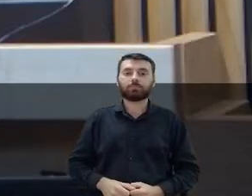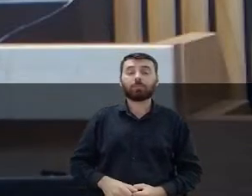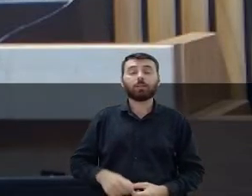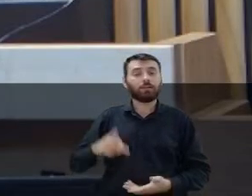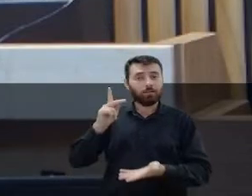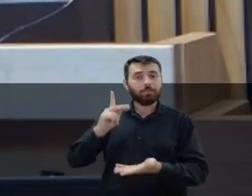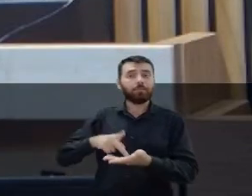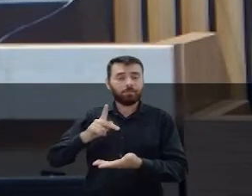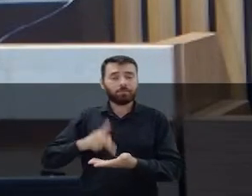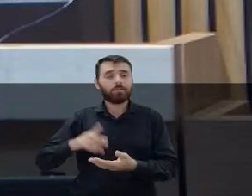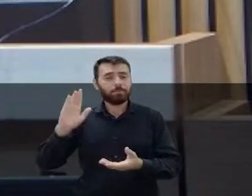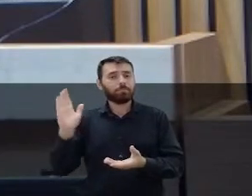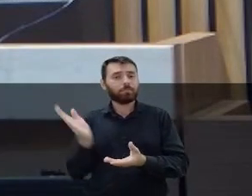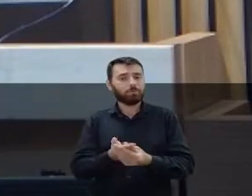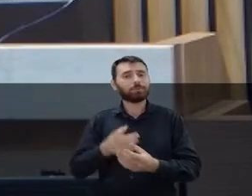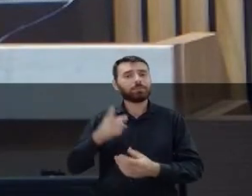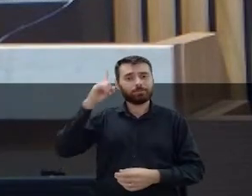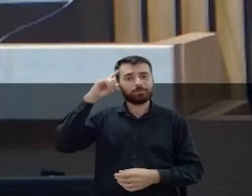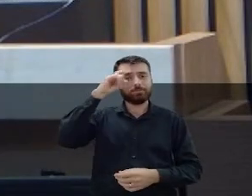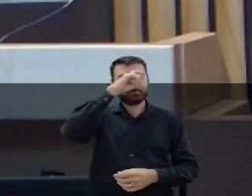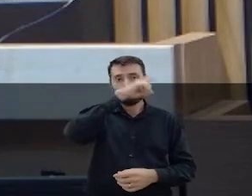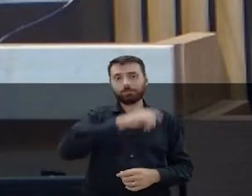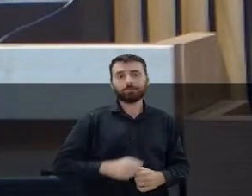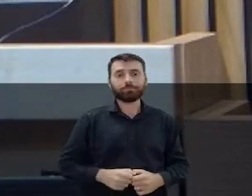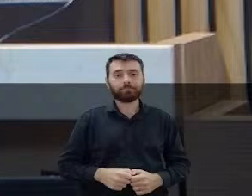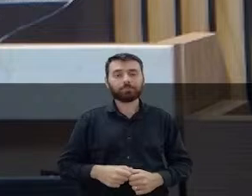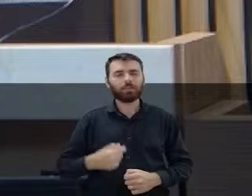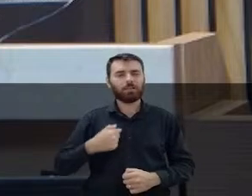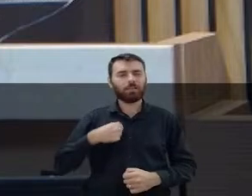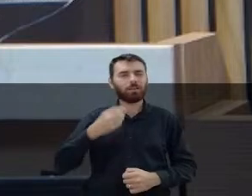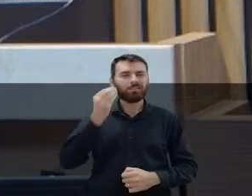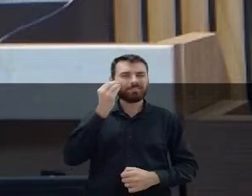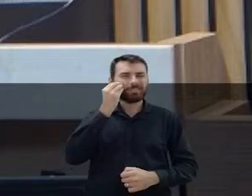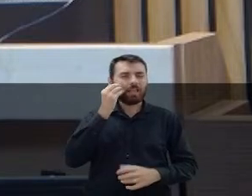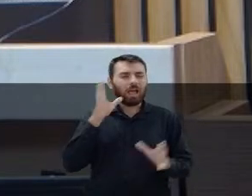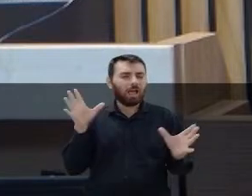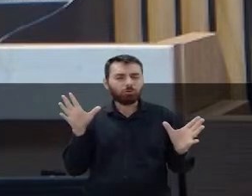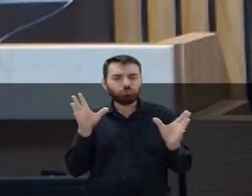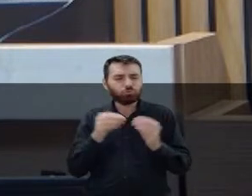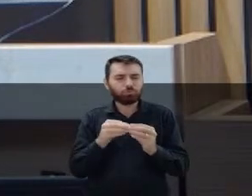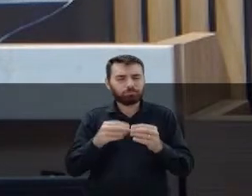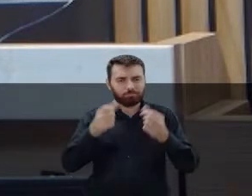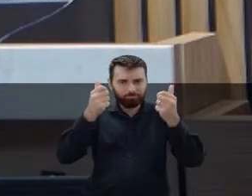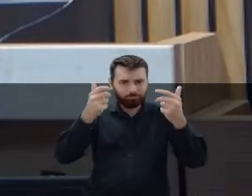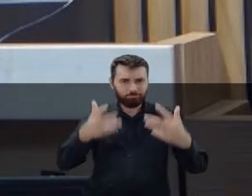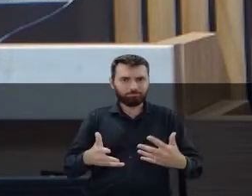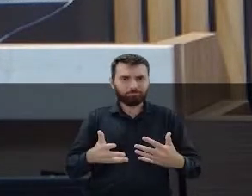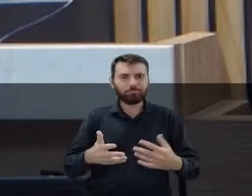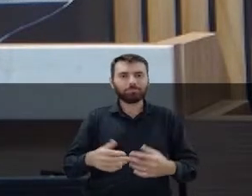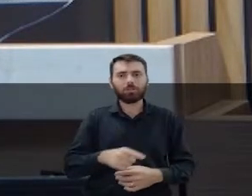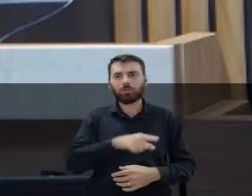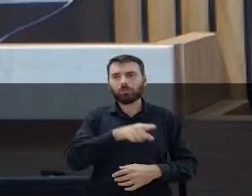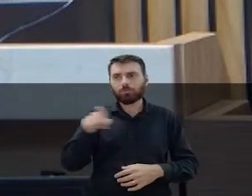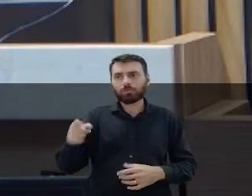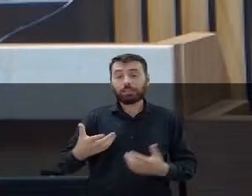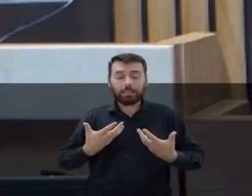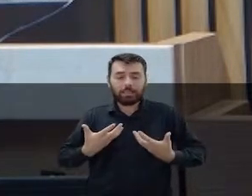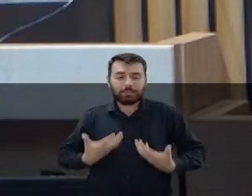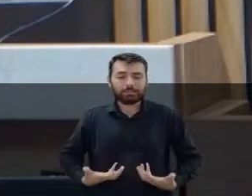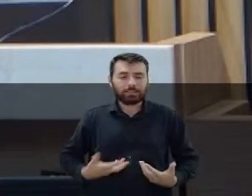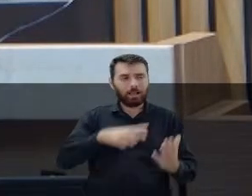bem complicada, bem complexa. E eu vou tentar sintetizar para não cansar todo mundo com a